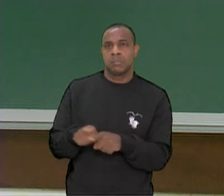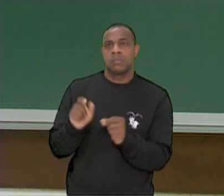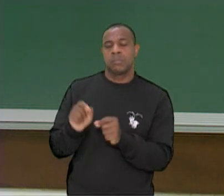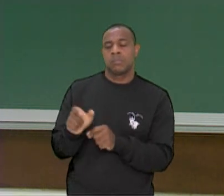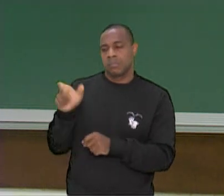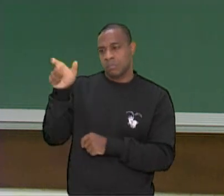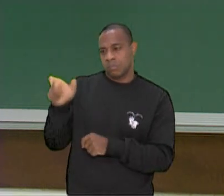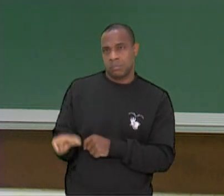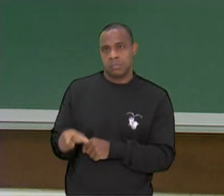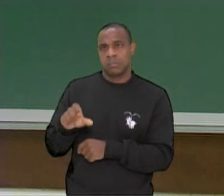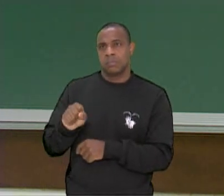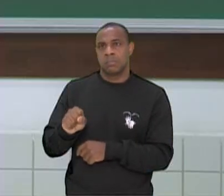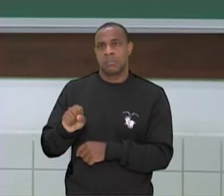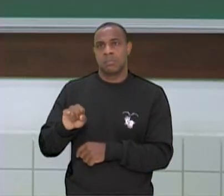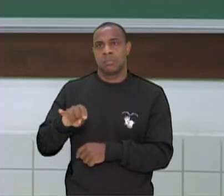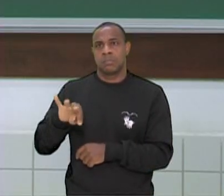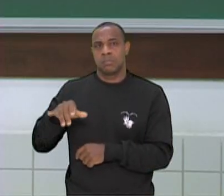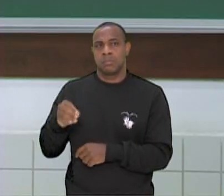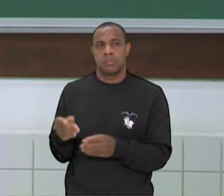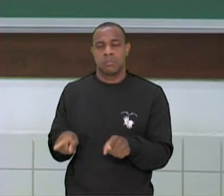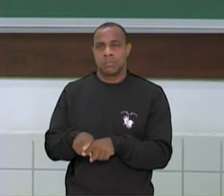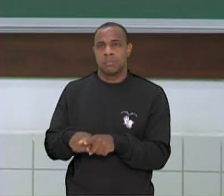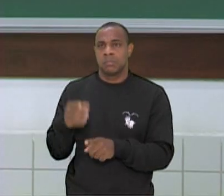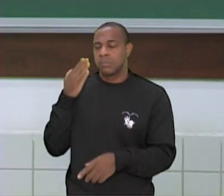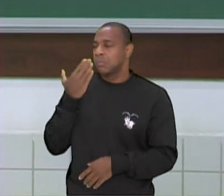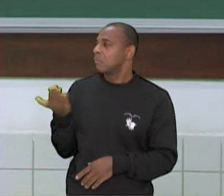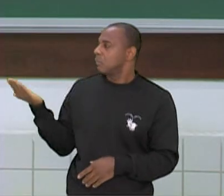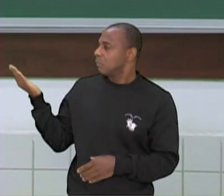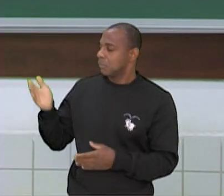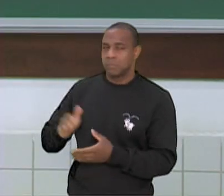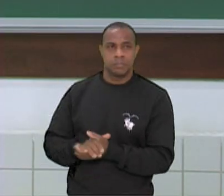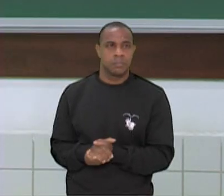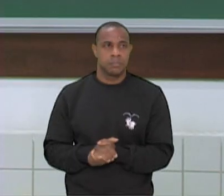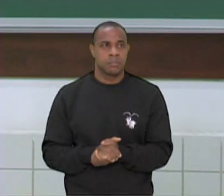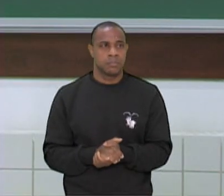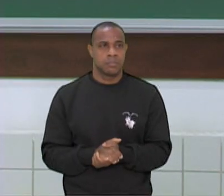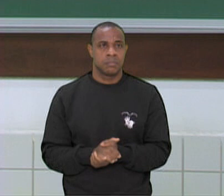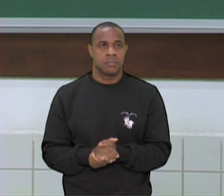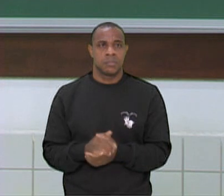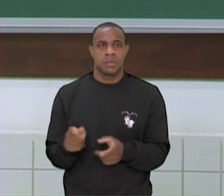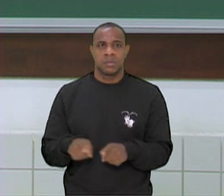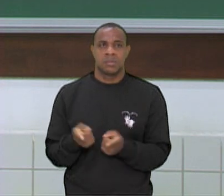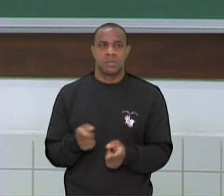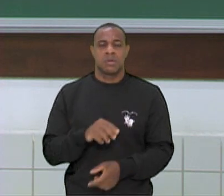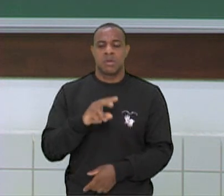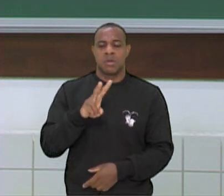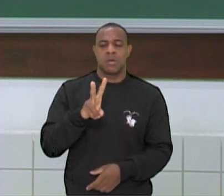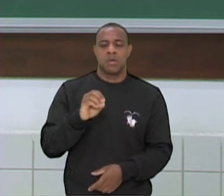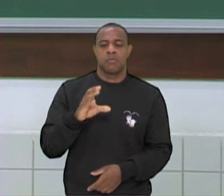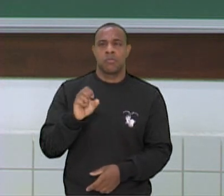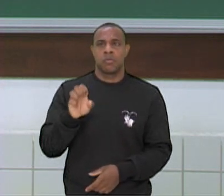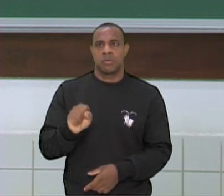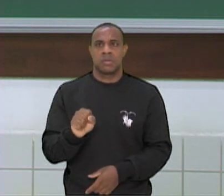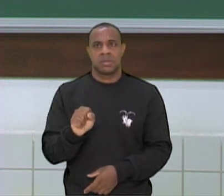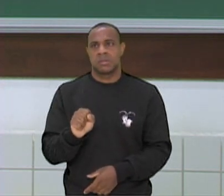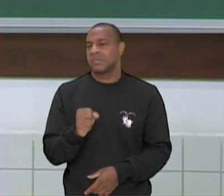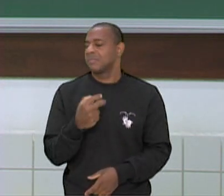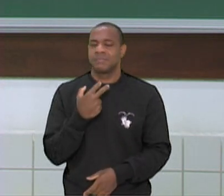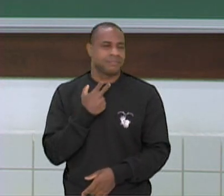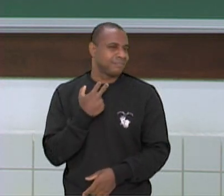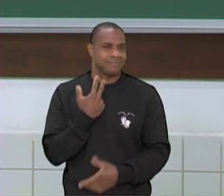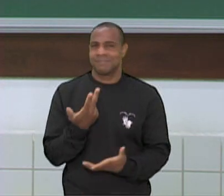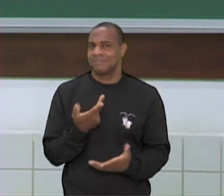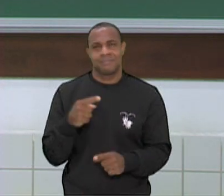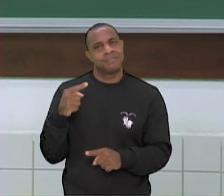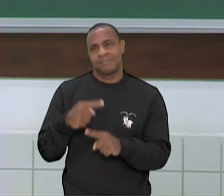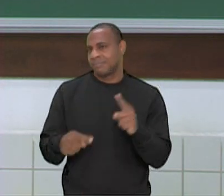né? E disse para todo mundo. Seria uma incoerência se eu colocasse vocês furou a greve, por exemplo. Só uma pinceladinha ali para você entender